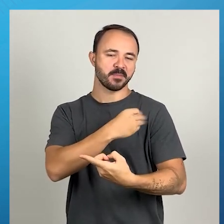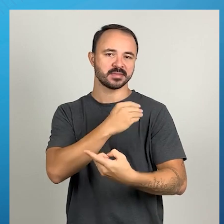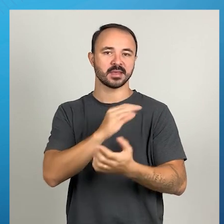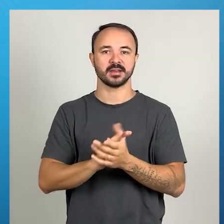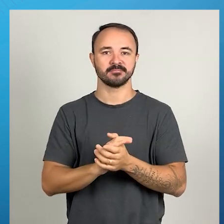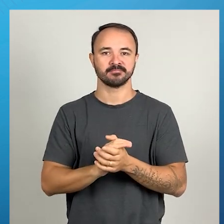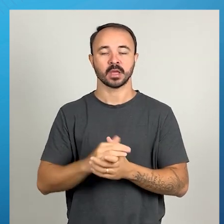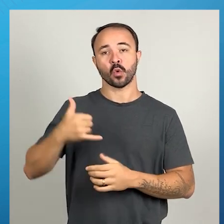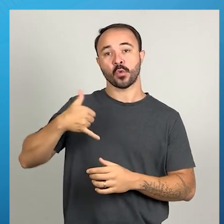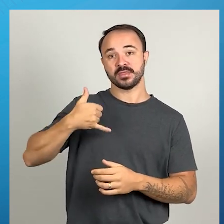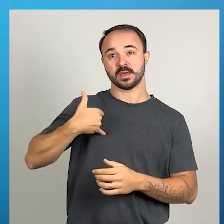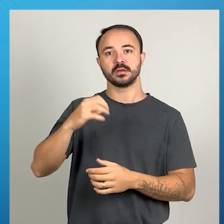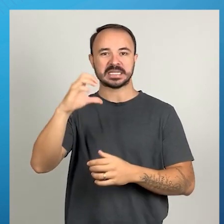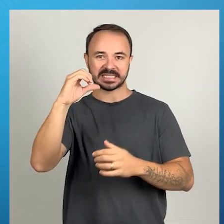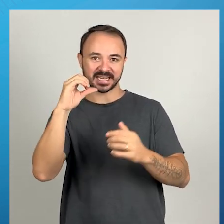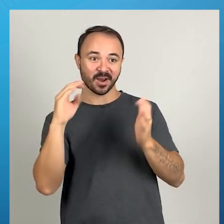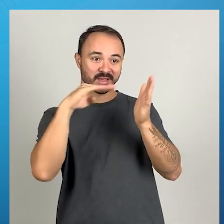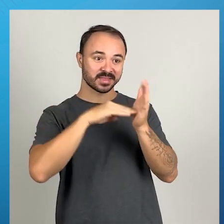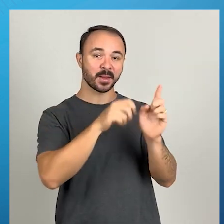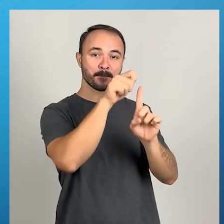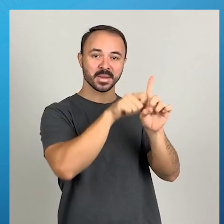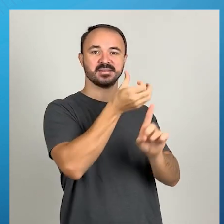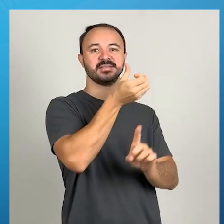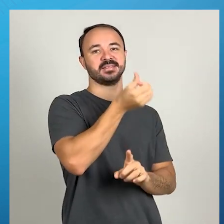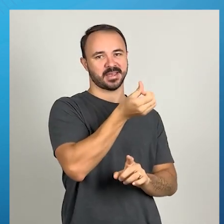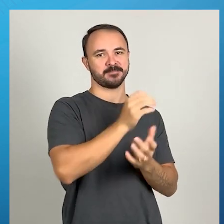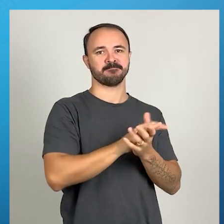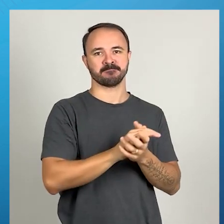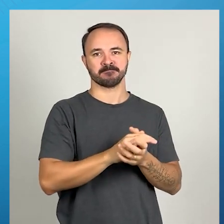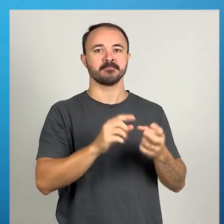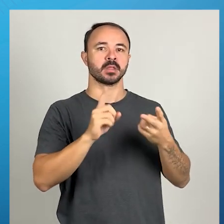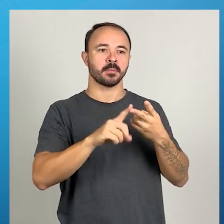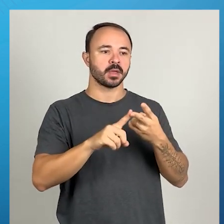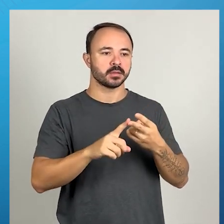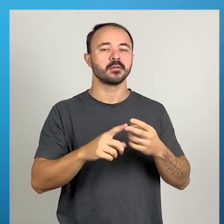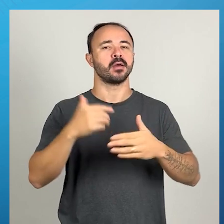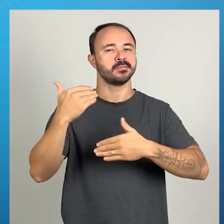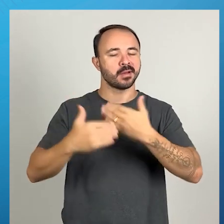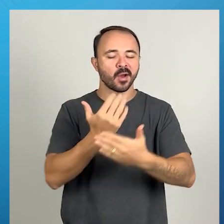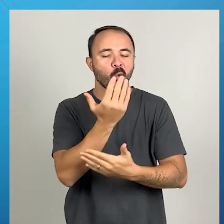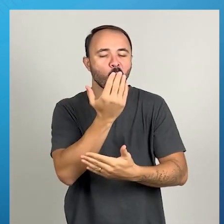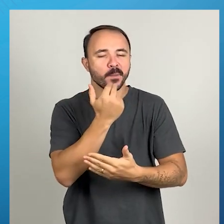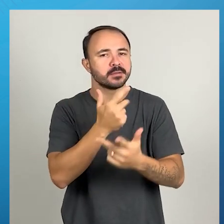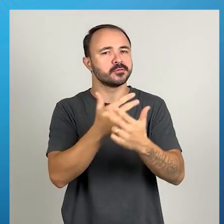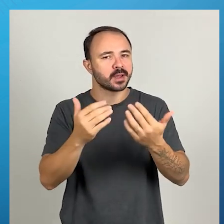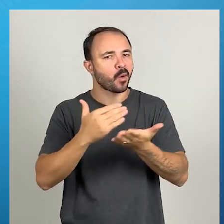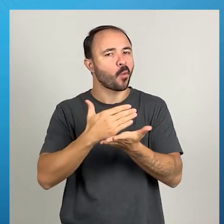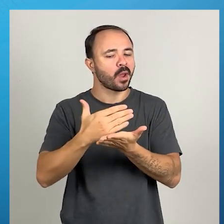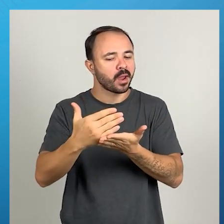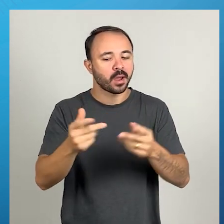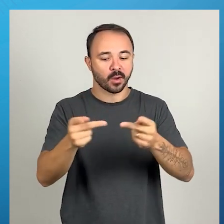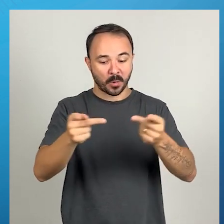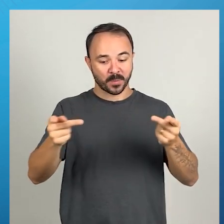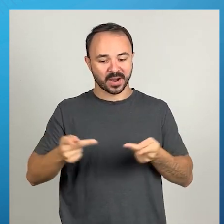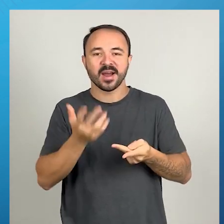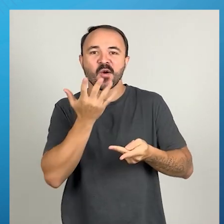meses exclusivamente com leite materno, montar um prato colorido após o início da introdução alimentar, o respeito